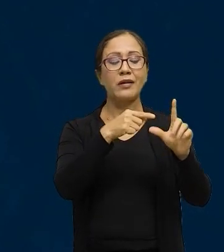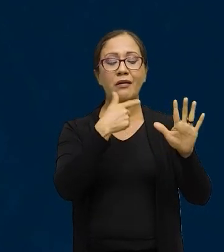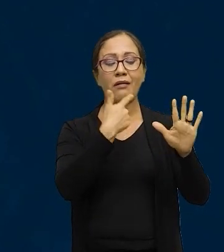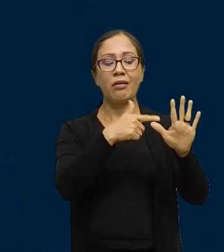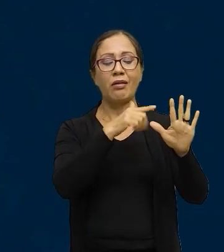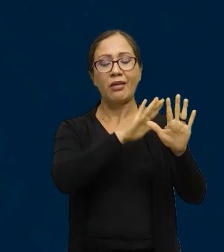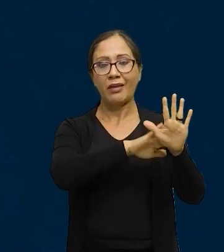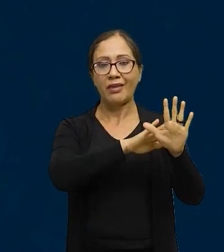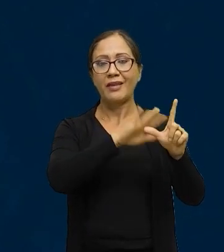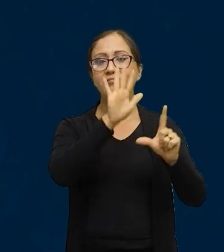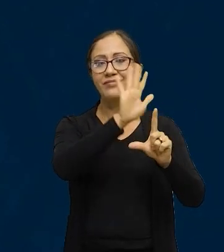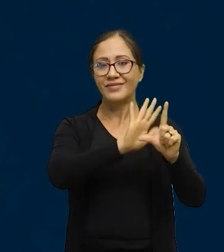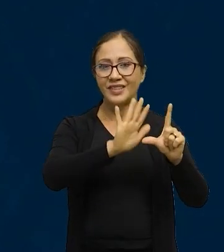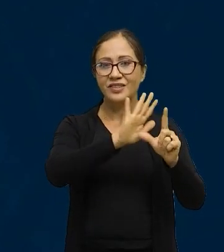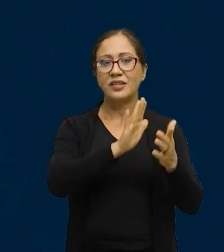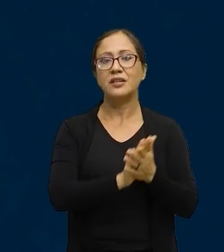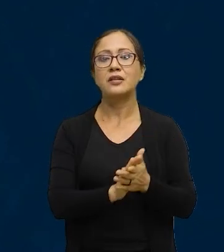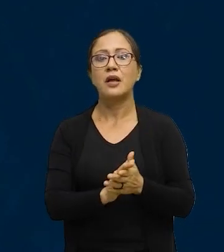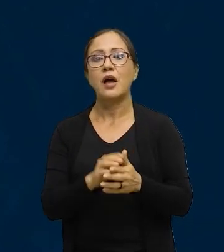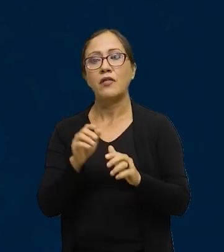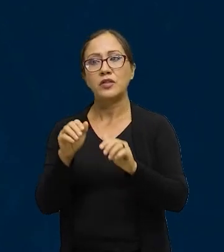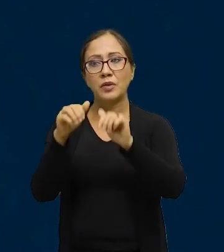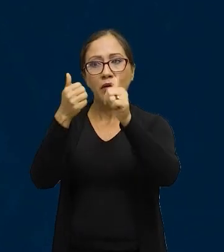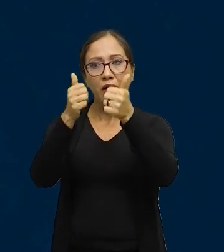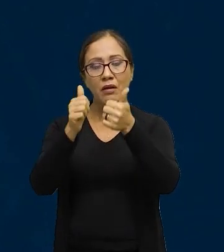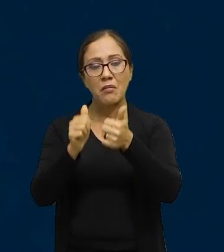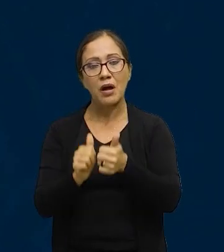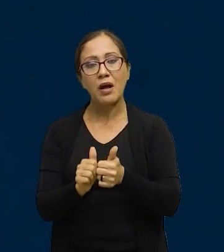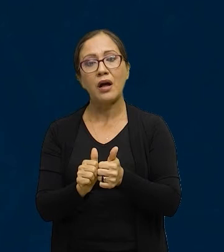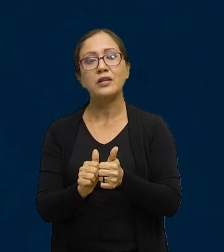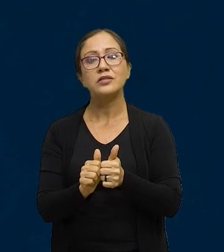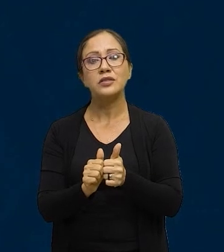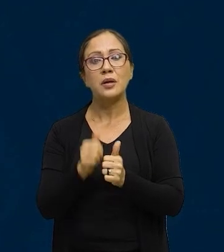uma imagem-chave, para que você saiba